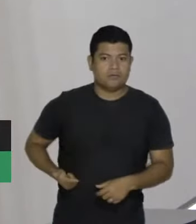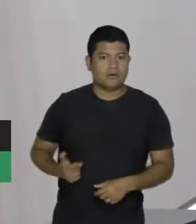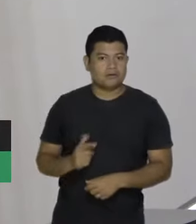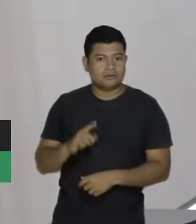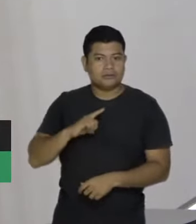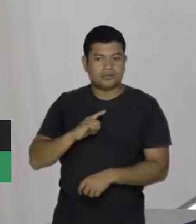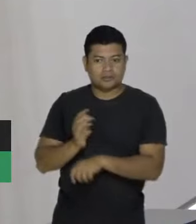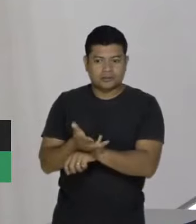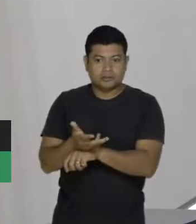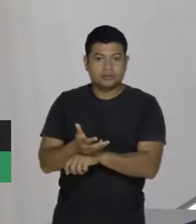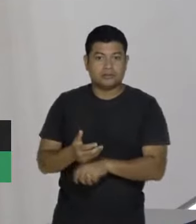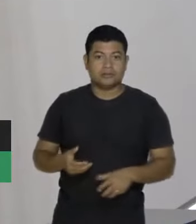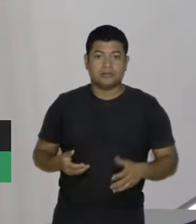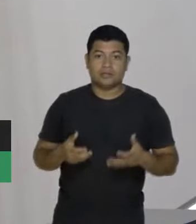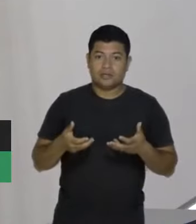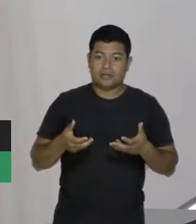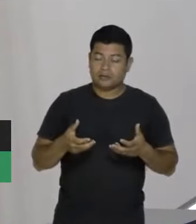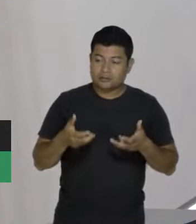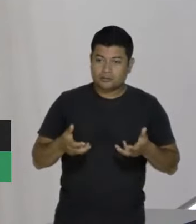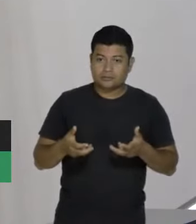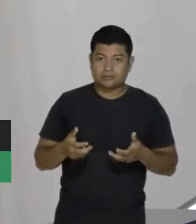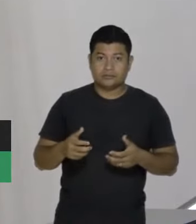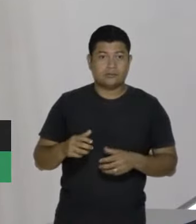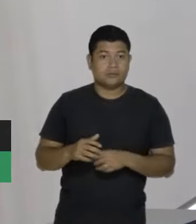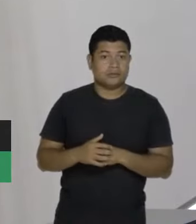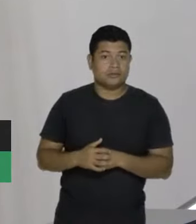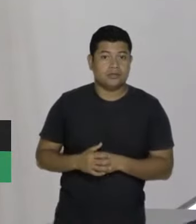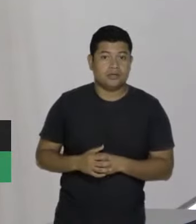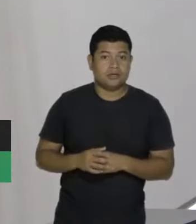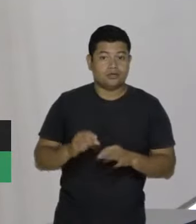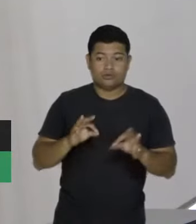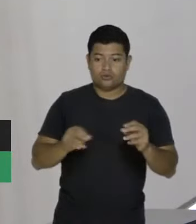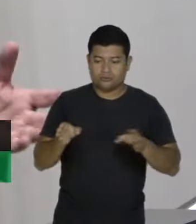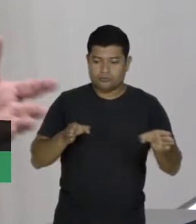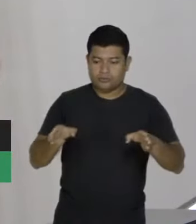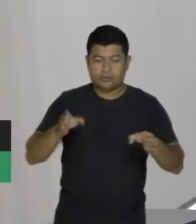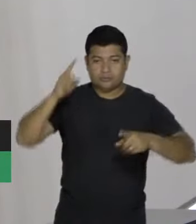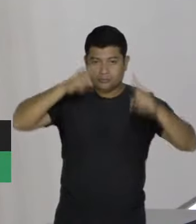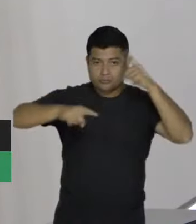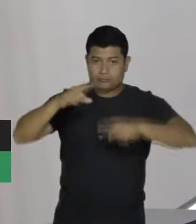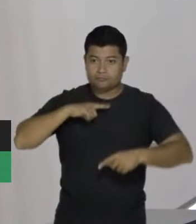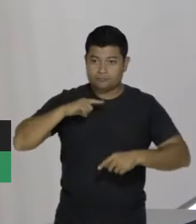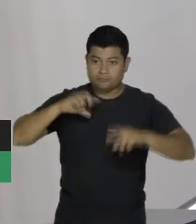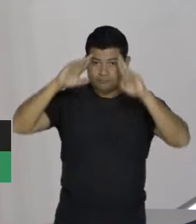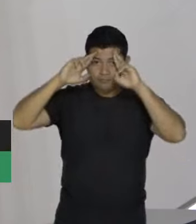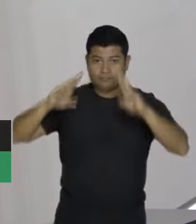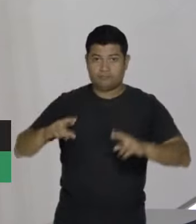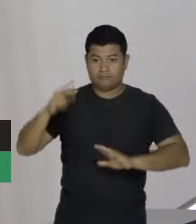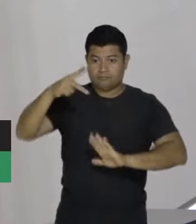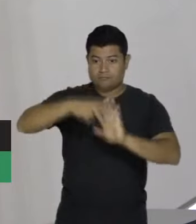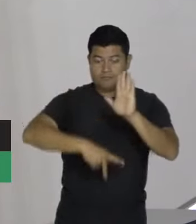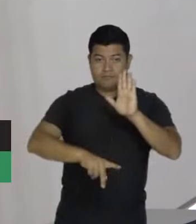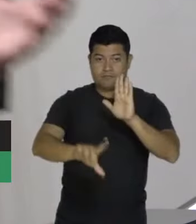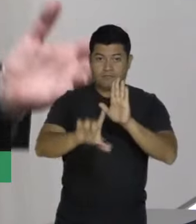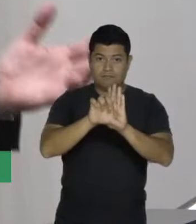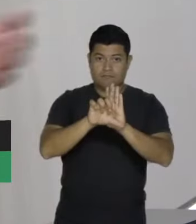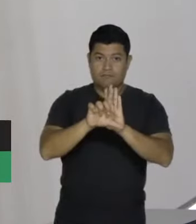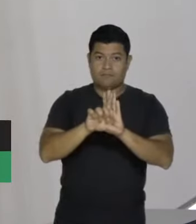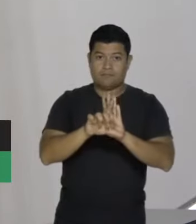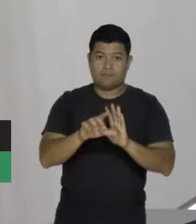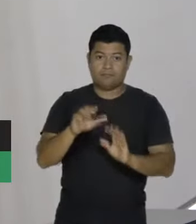essa Casa Legislativa, em todos os mandatos, tem respeitado o projeto de lei que